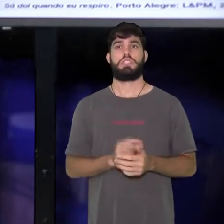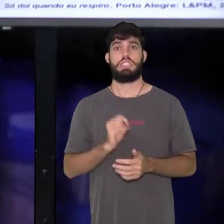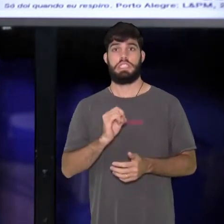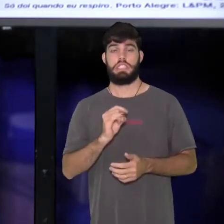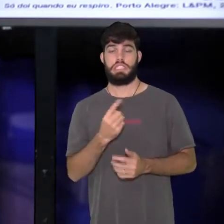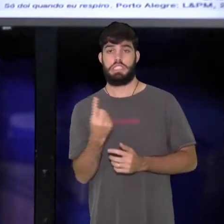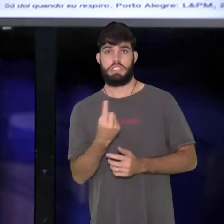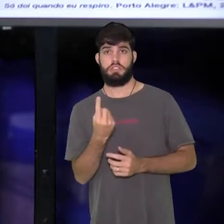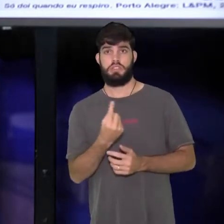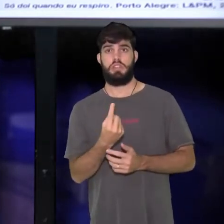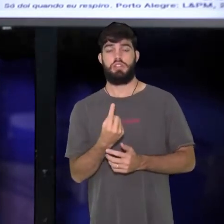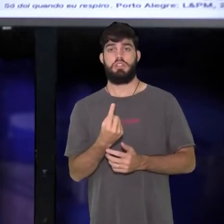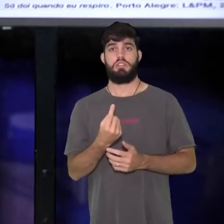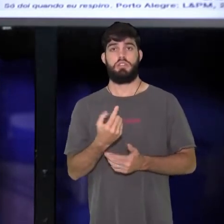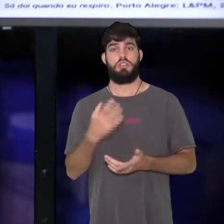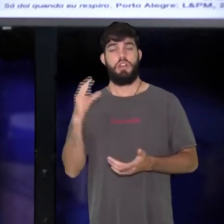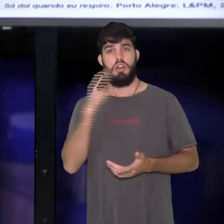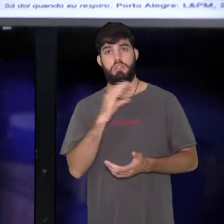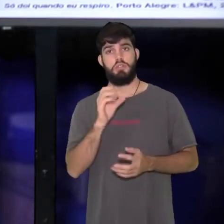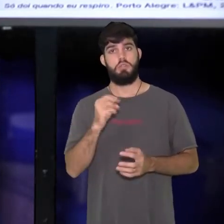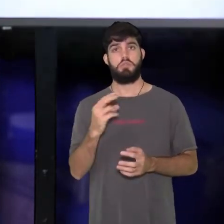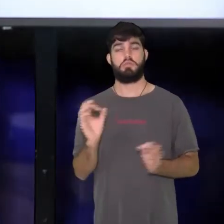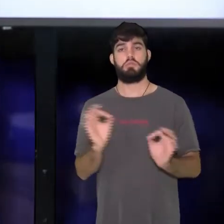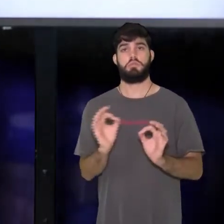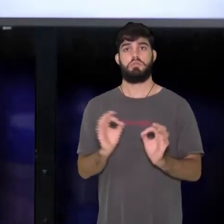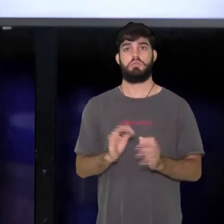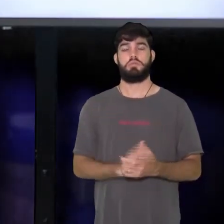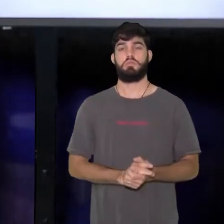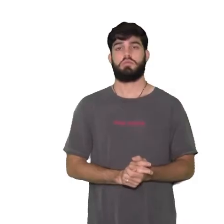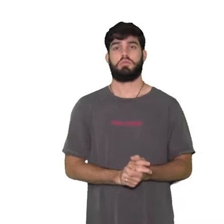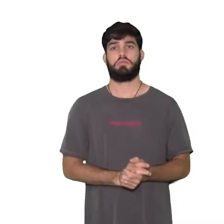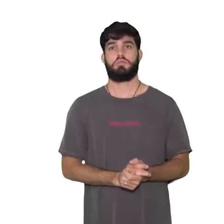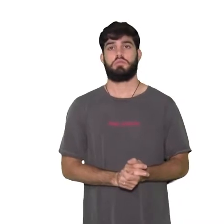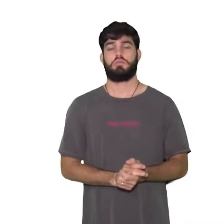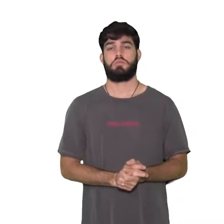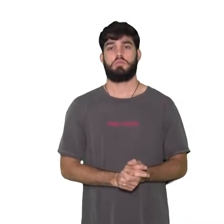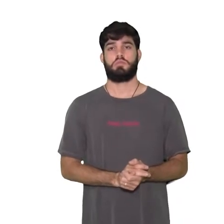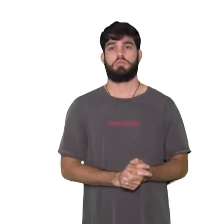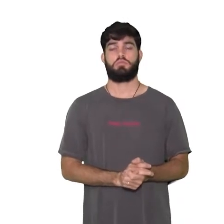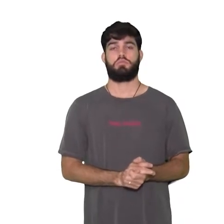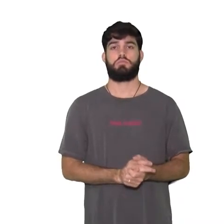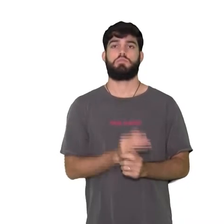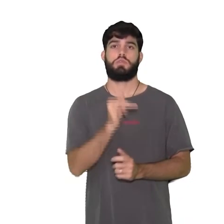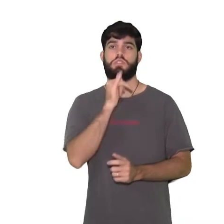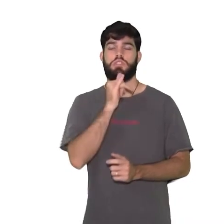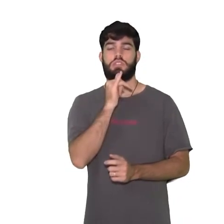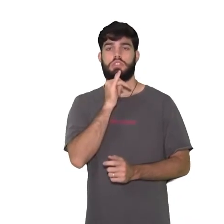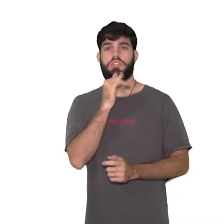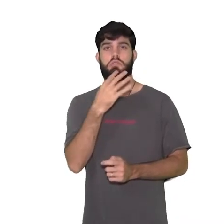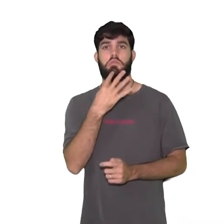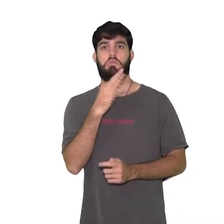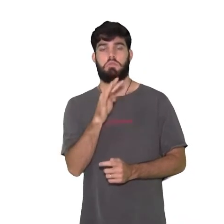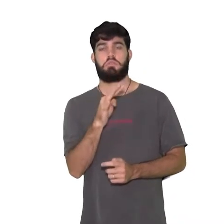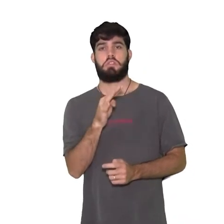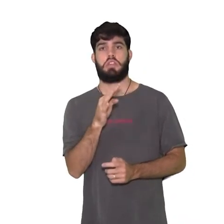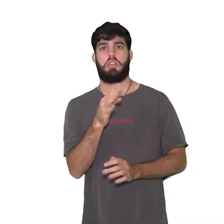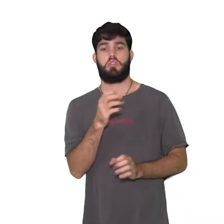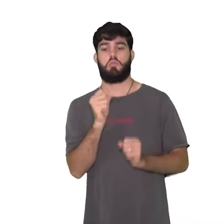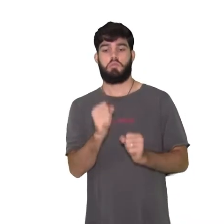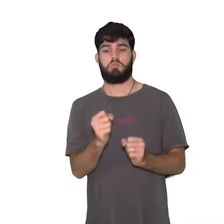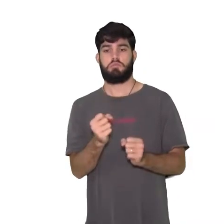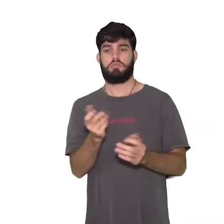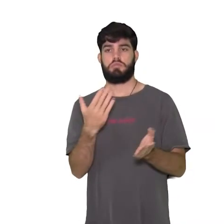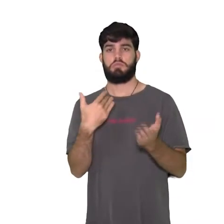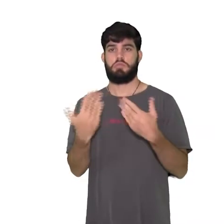estão sós, aceleradas ou não, o texto não fala disso. Desconhecimento das possibilidades de